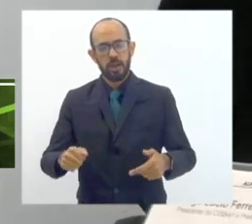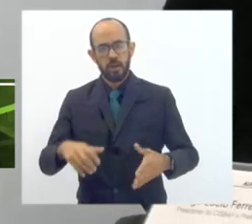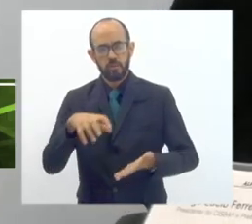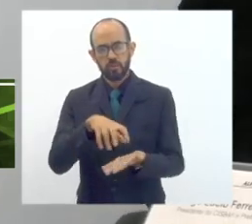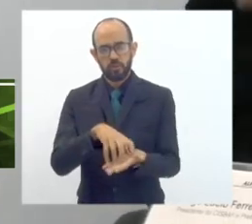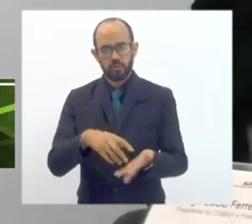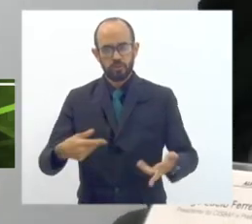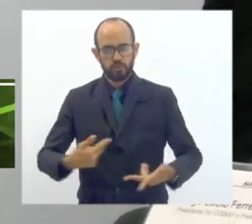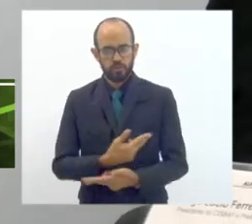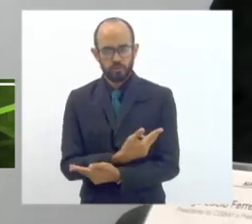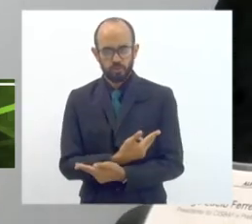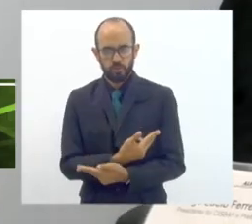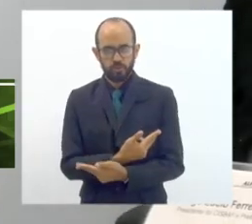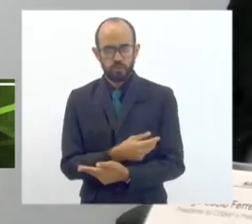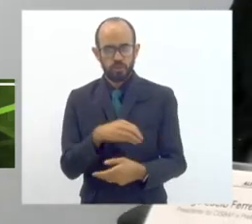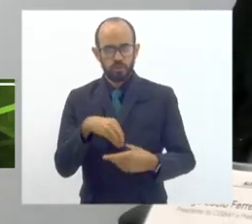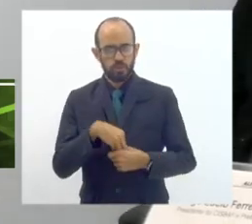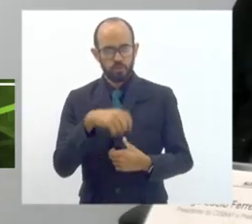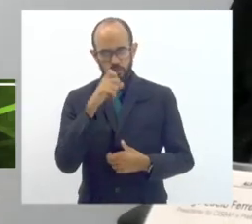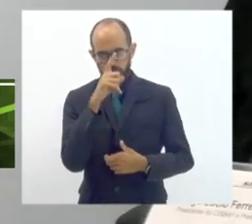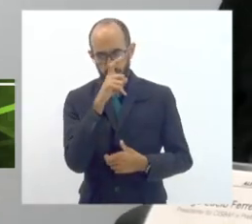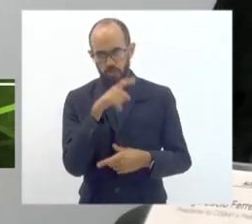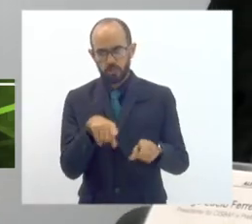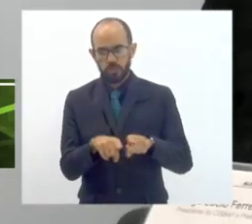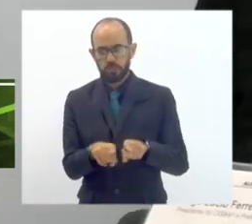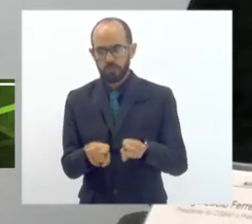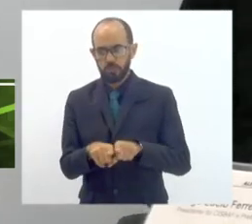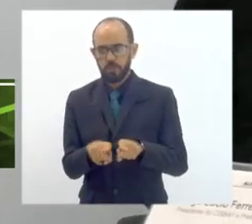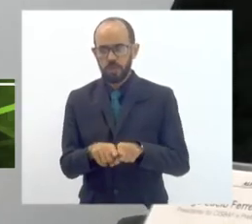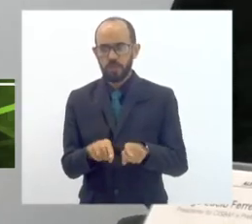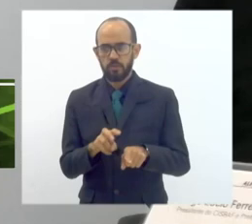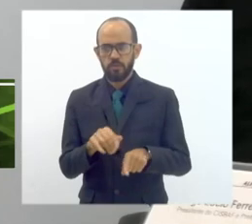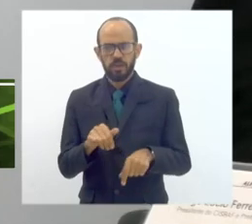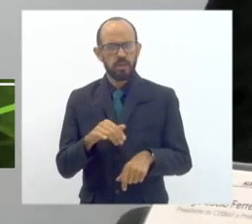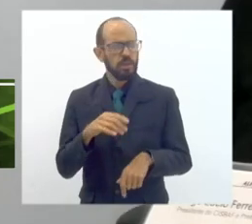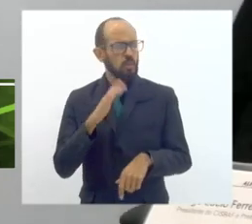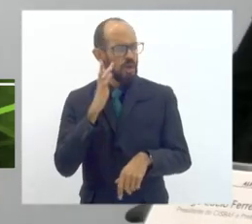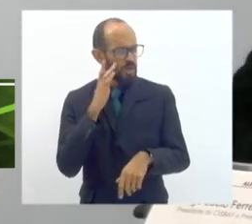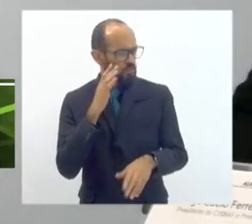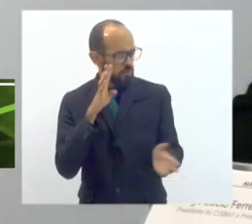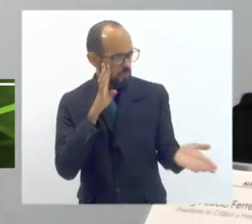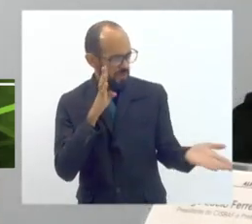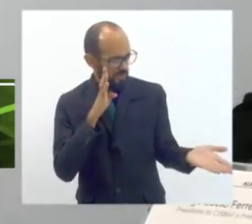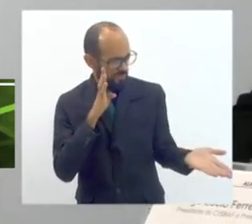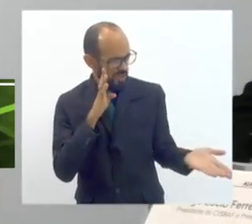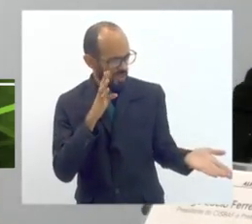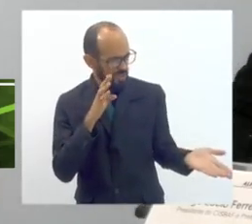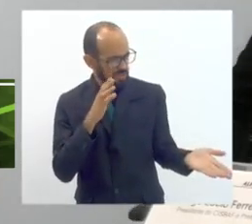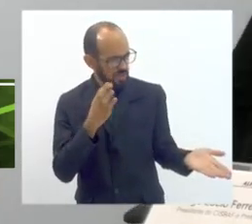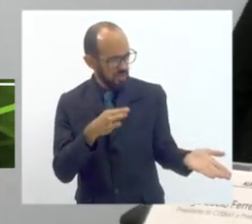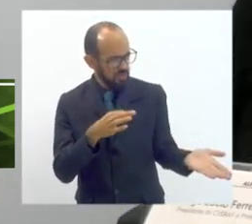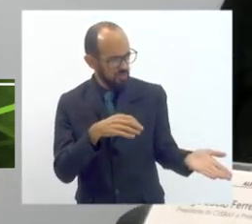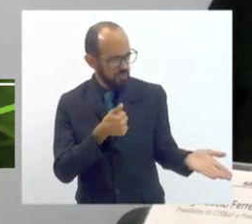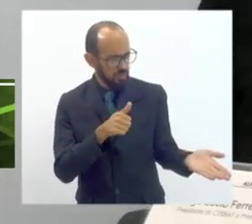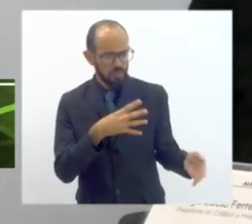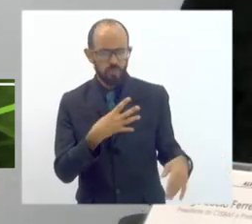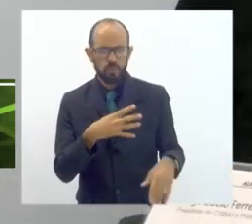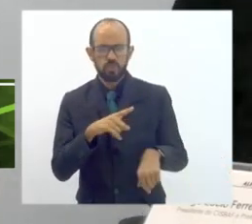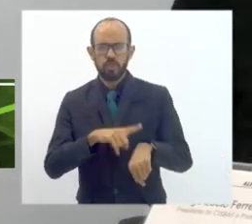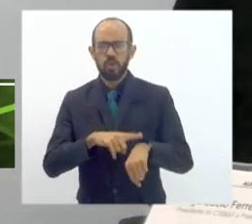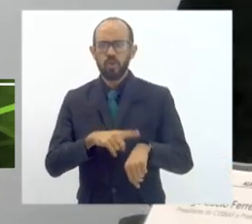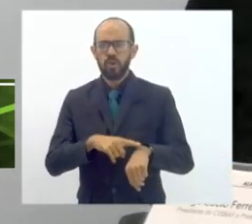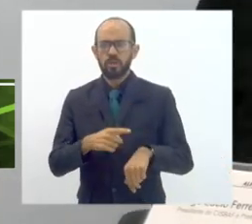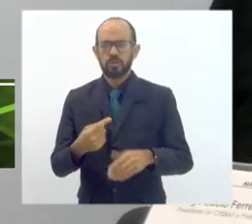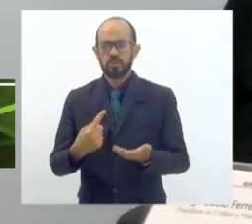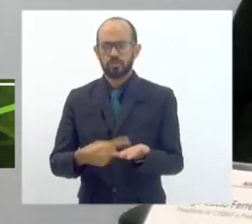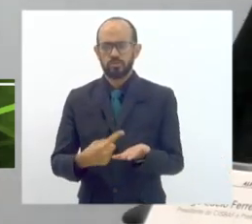posso falar, Fernanda, mas eu acho que vai ser agora, quarta-feira, 14 horas, tem uma agenda previamente